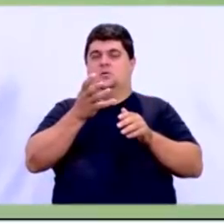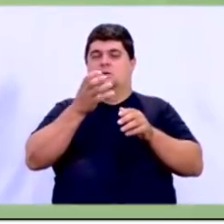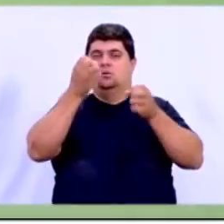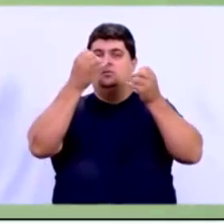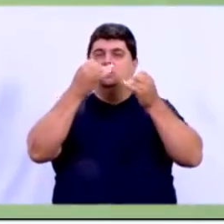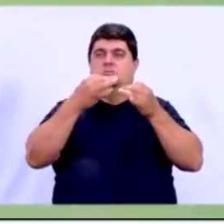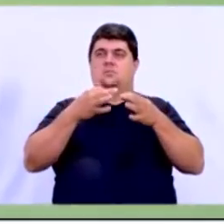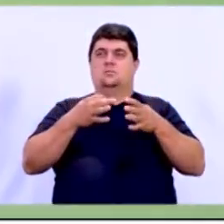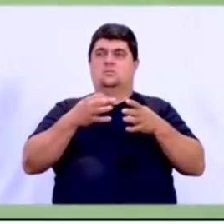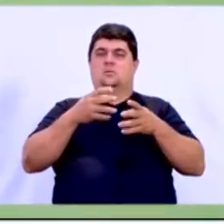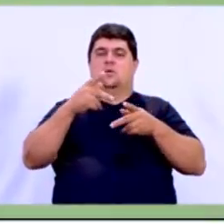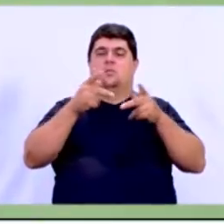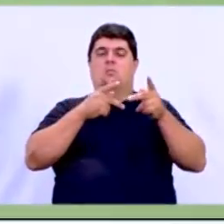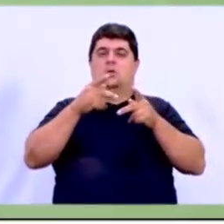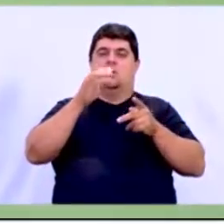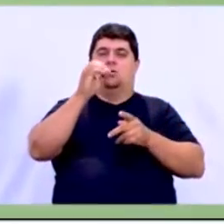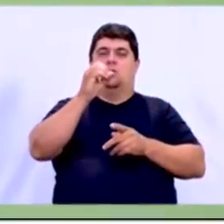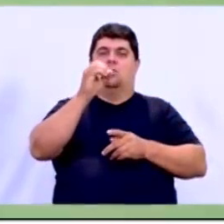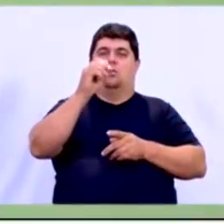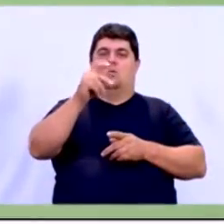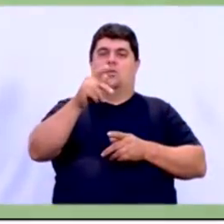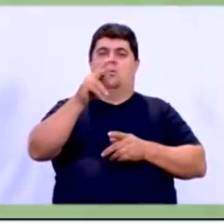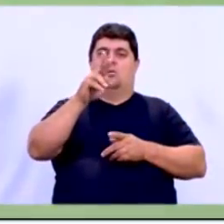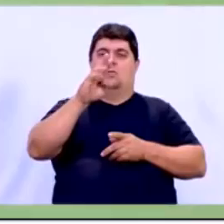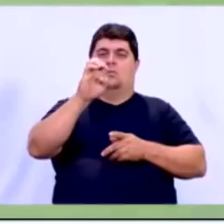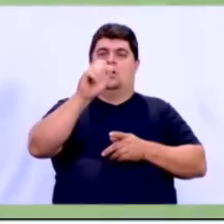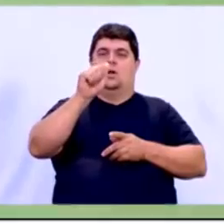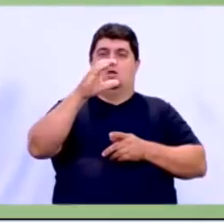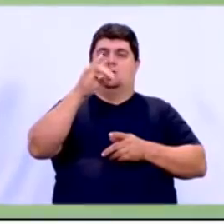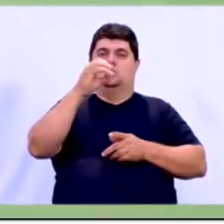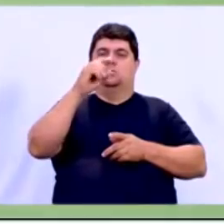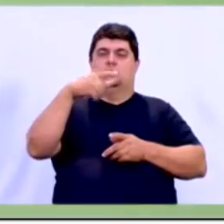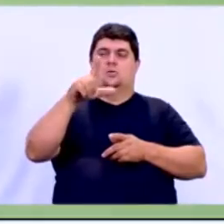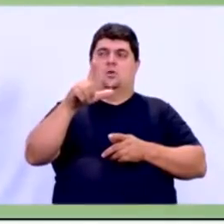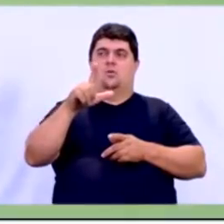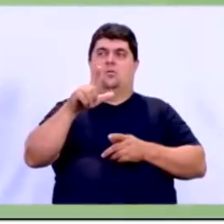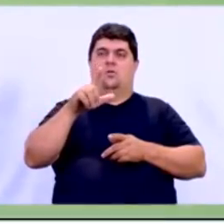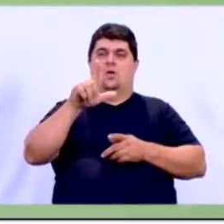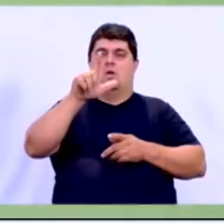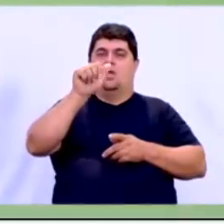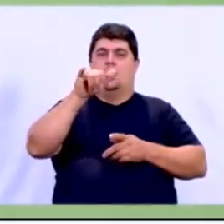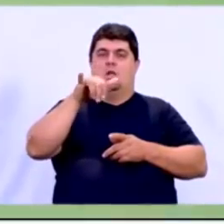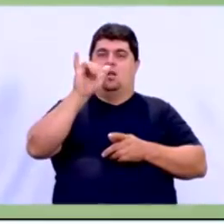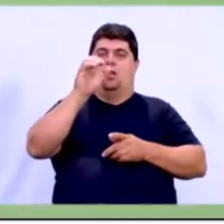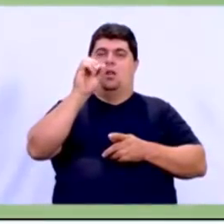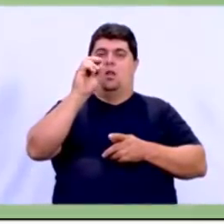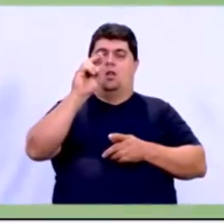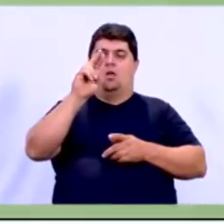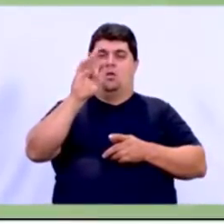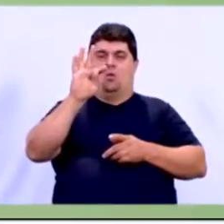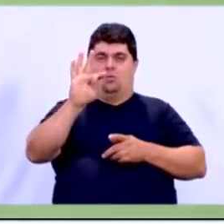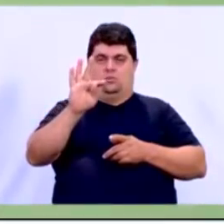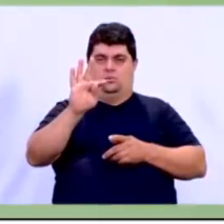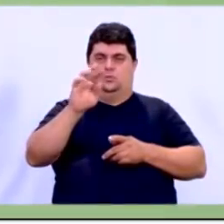para vocês a questão do plano operacional na parte do layout, que é algo muito